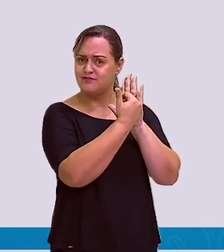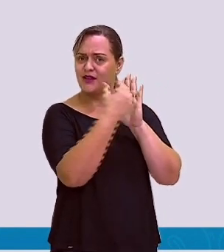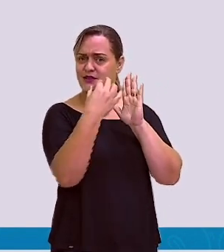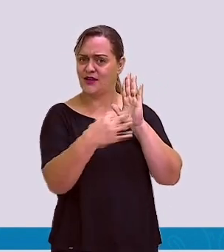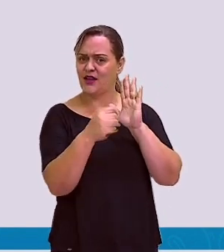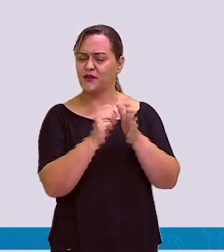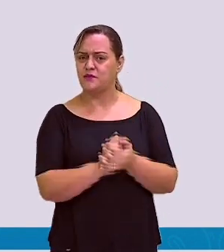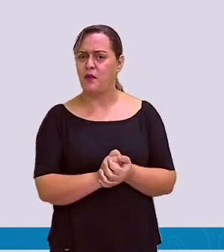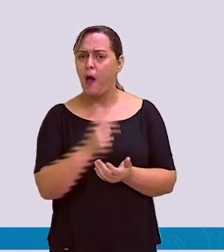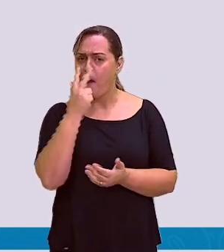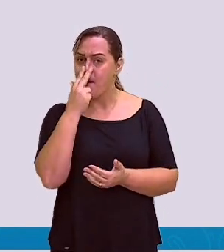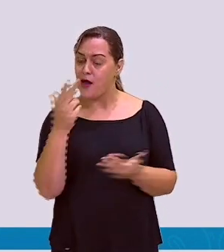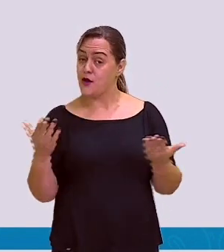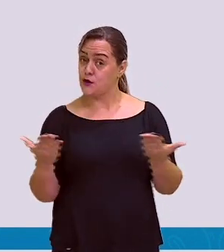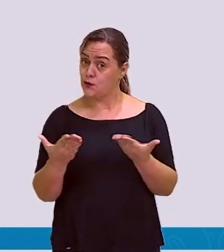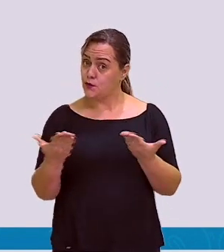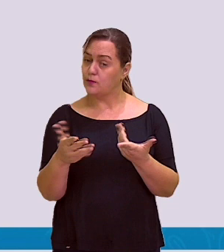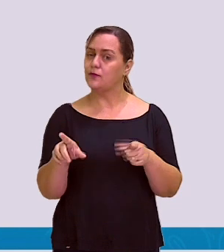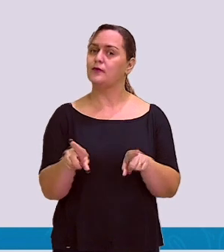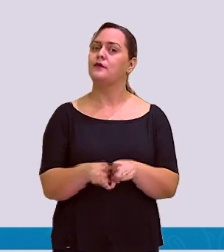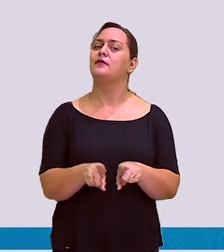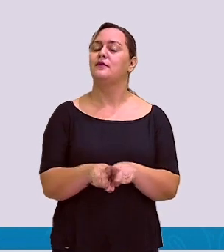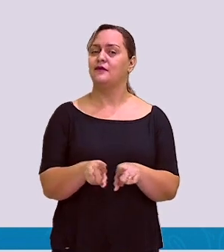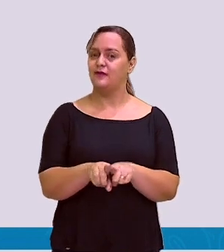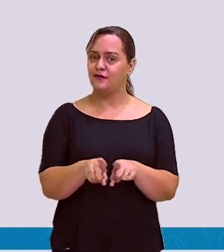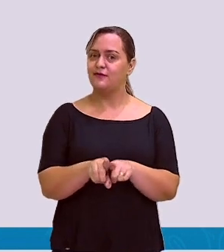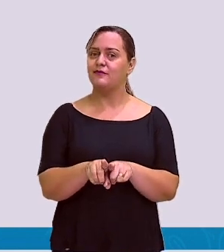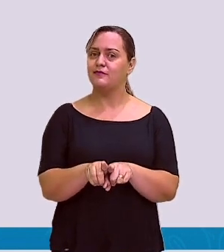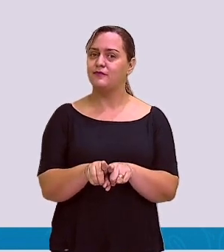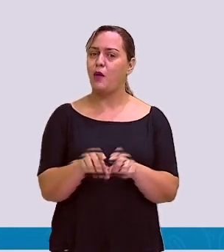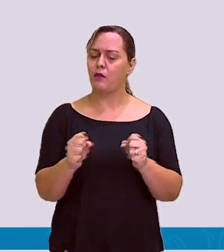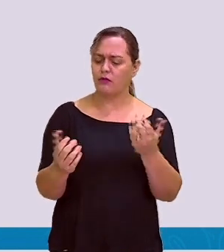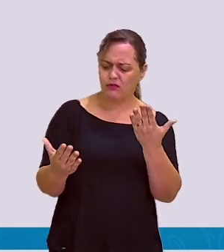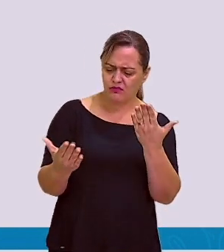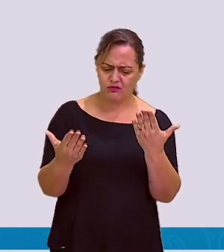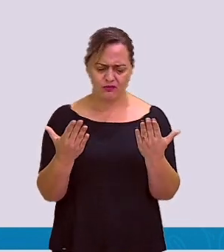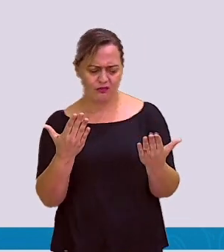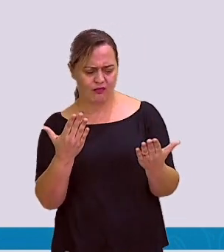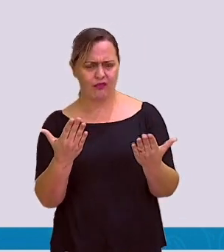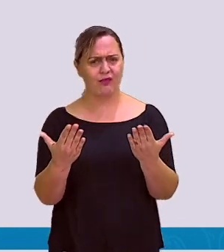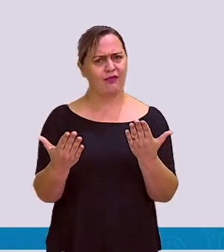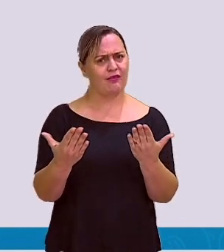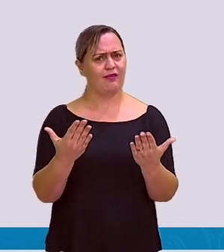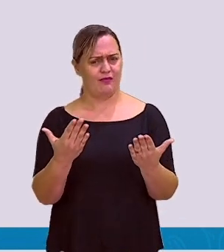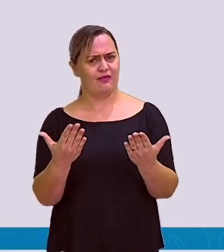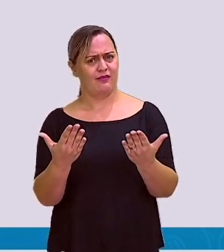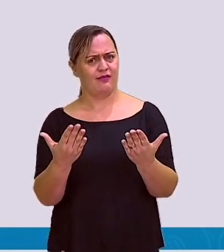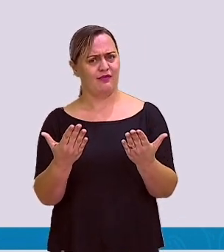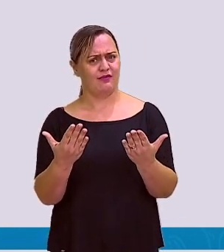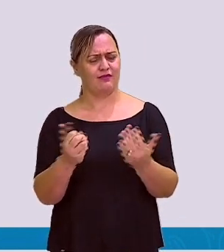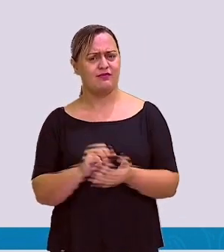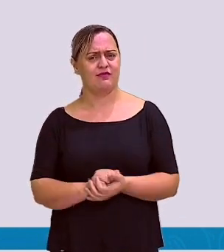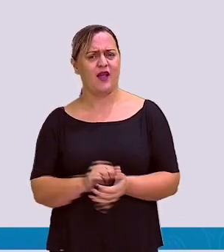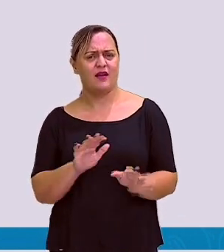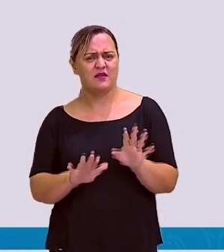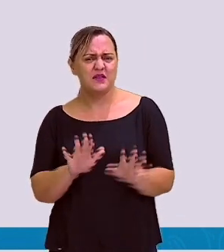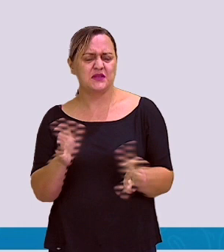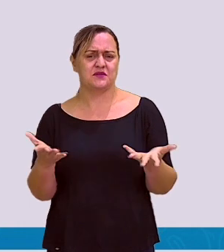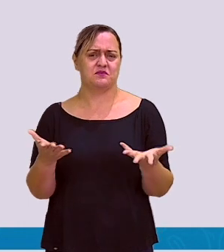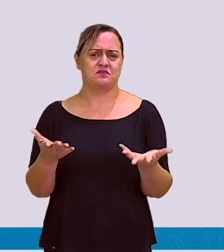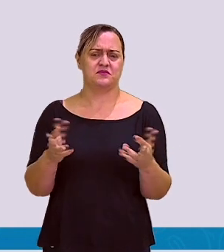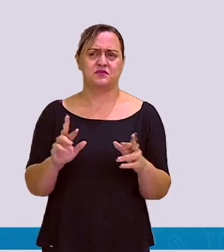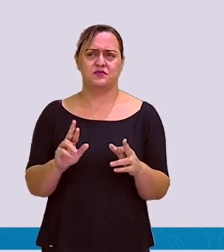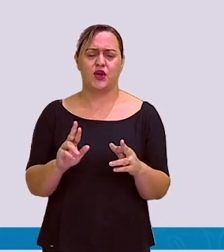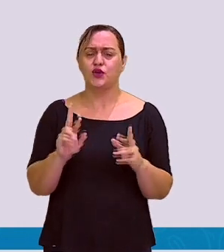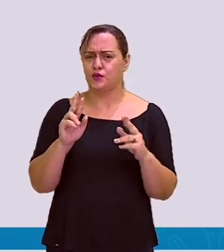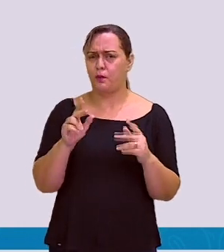os filmes de hoje, com o cinema de hoje. Se você vê uma imagem dessa, você pensa, nossa, que filme ruim, está escuro,